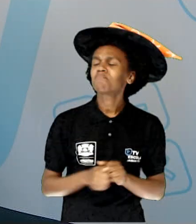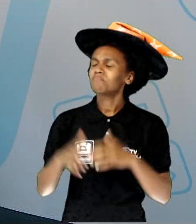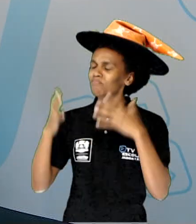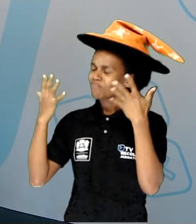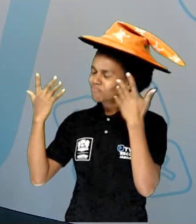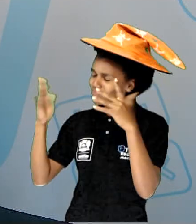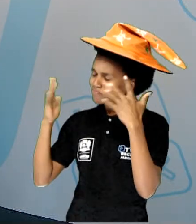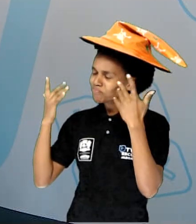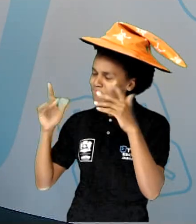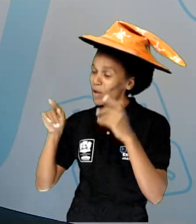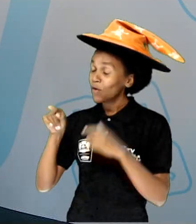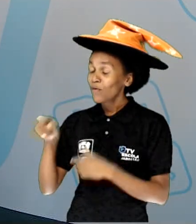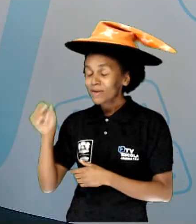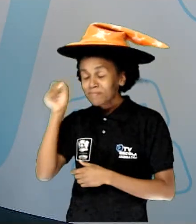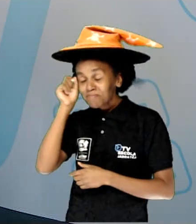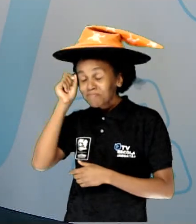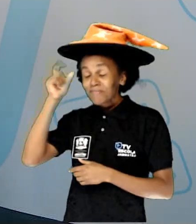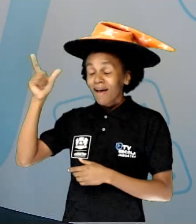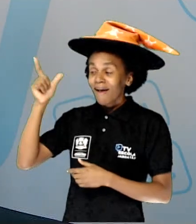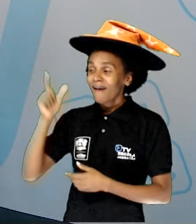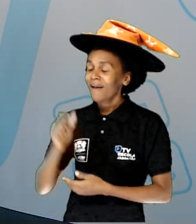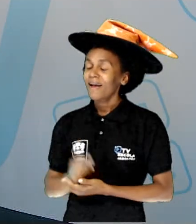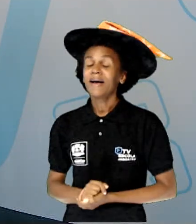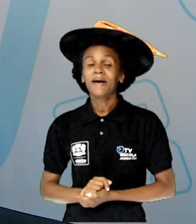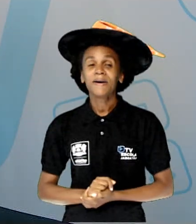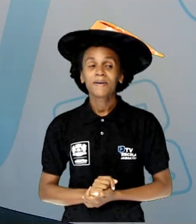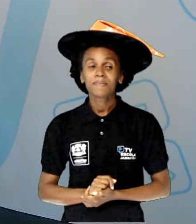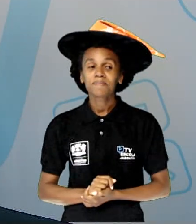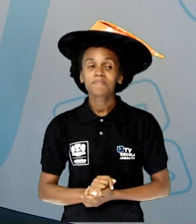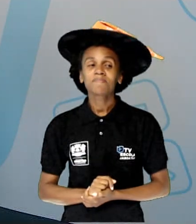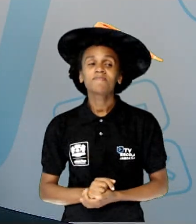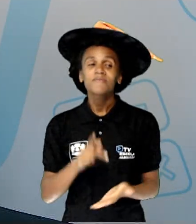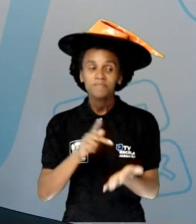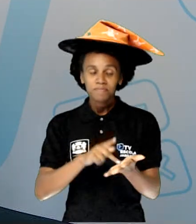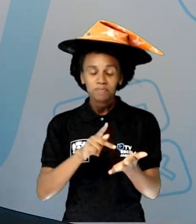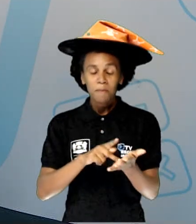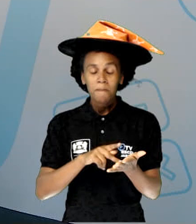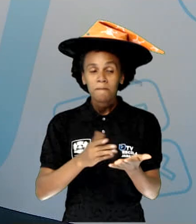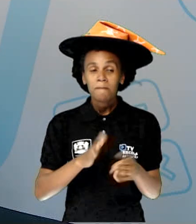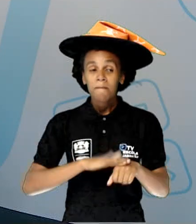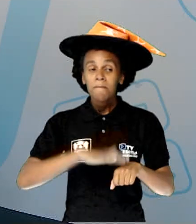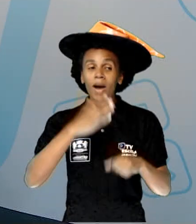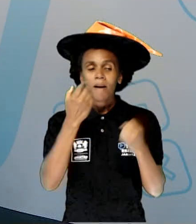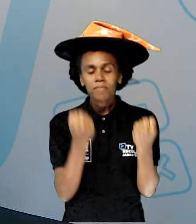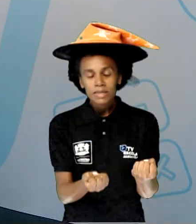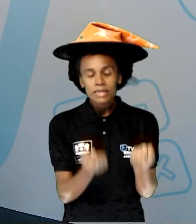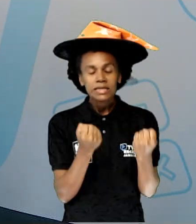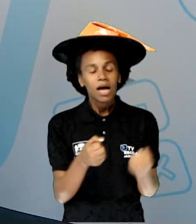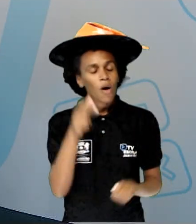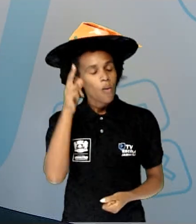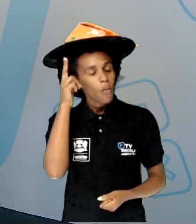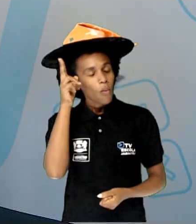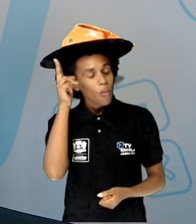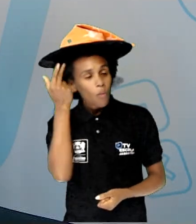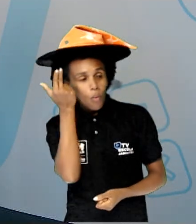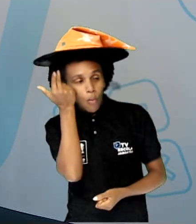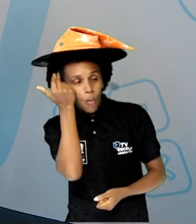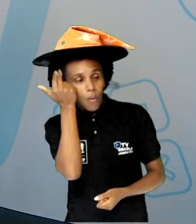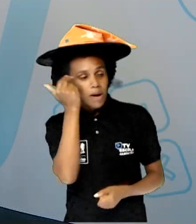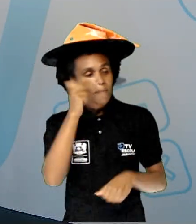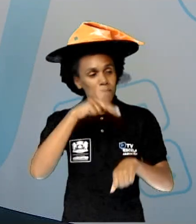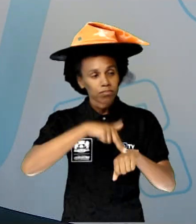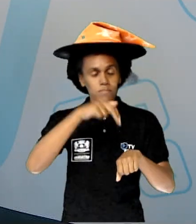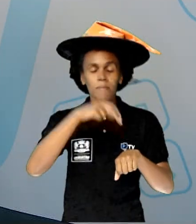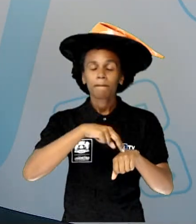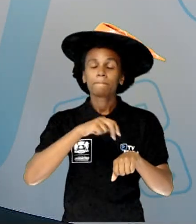tampinha você é muito esperto realmente o mais pesado é o coelho saltitante mas olha só existem coisas muito